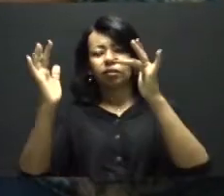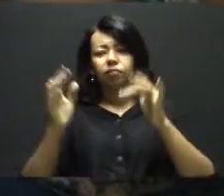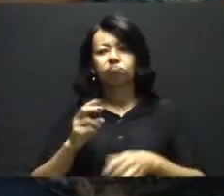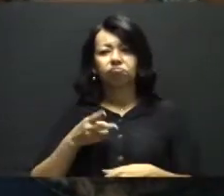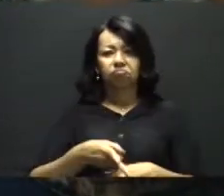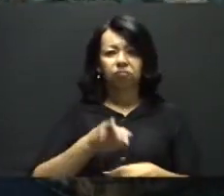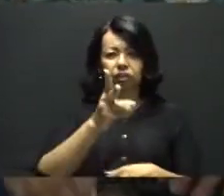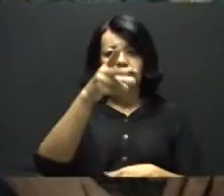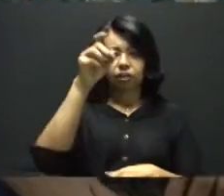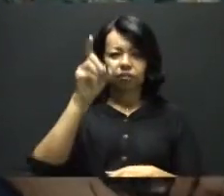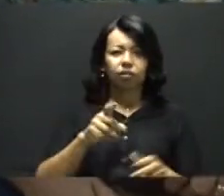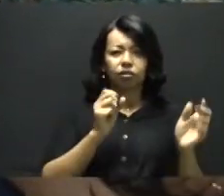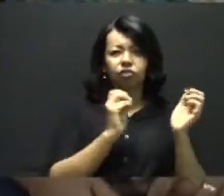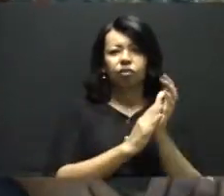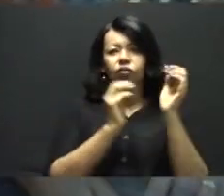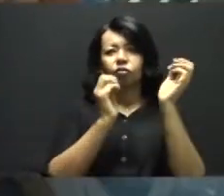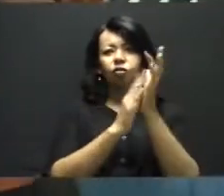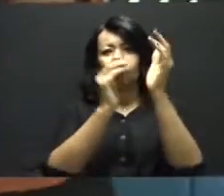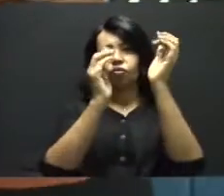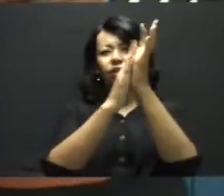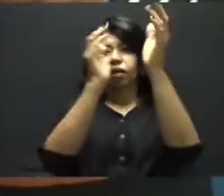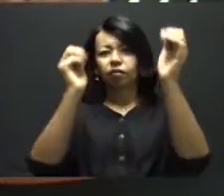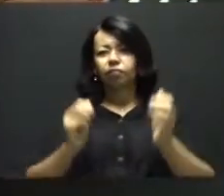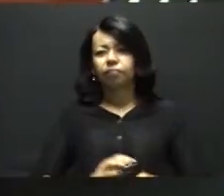sempre seja louvado